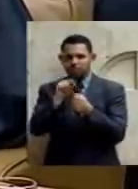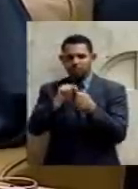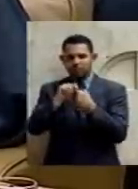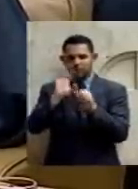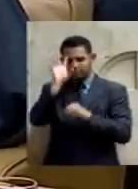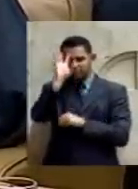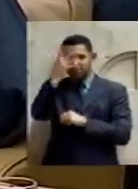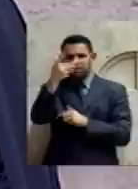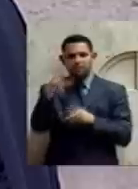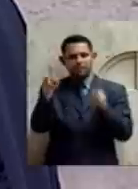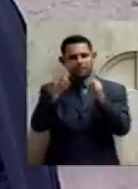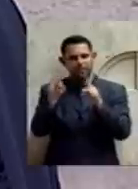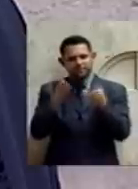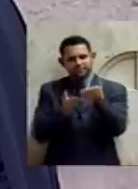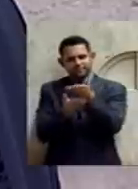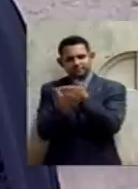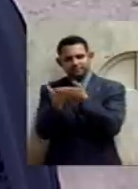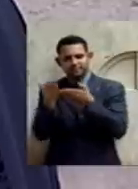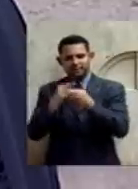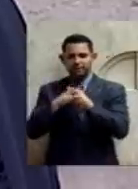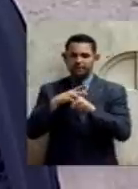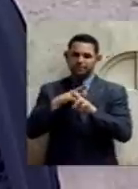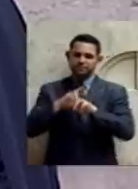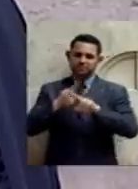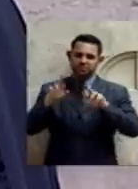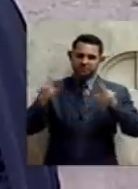pacífica das controvérsias.